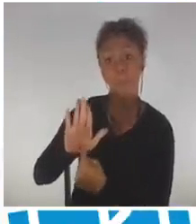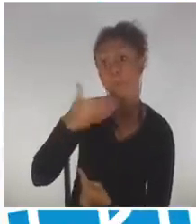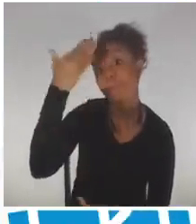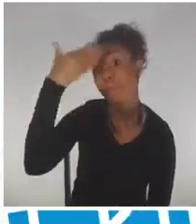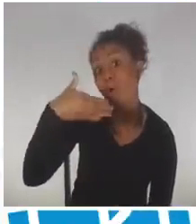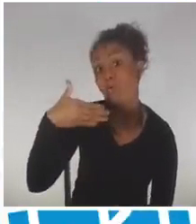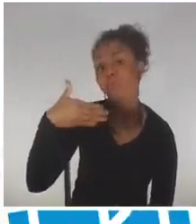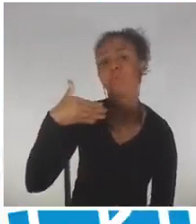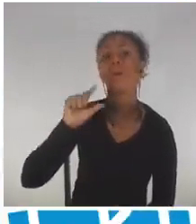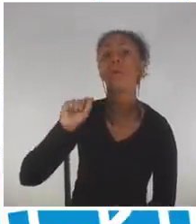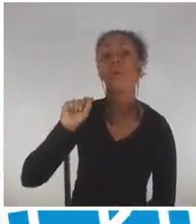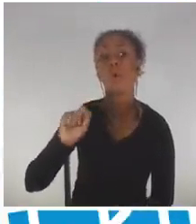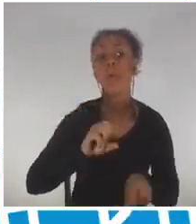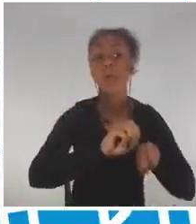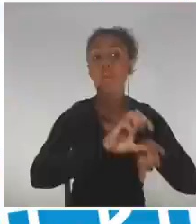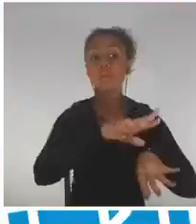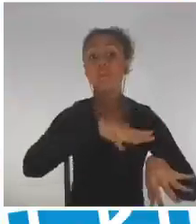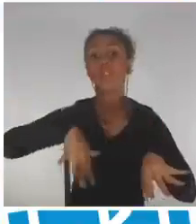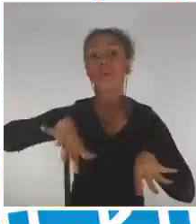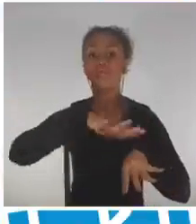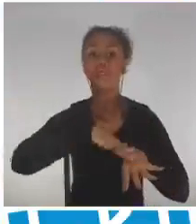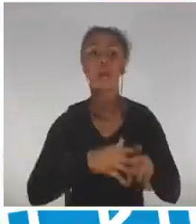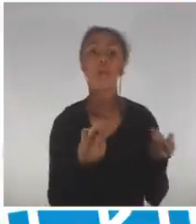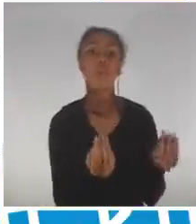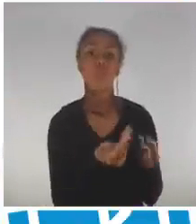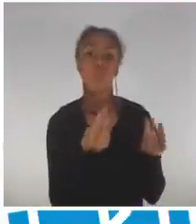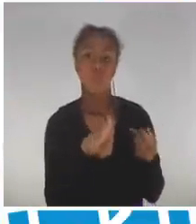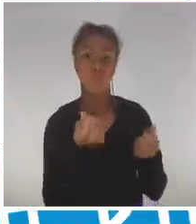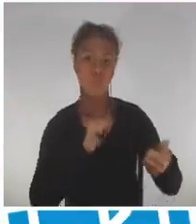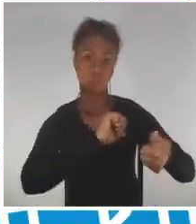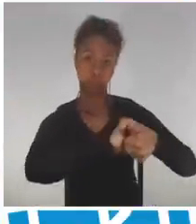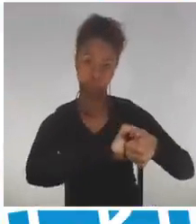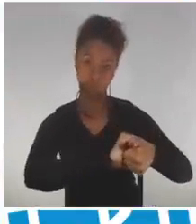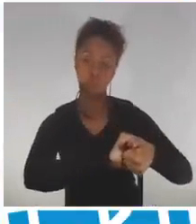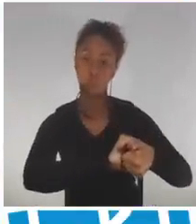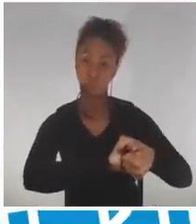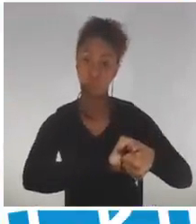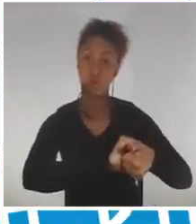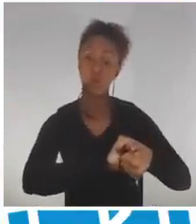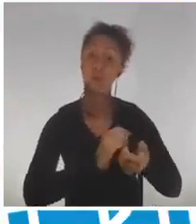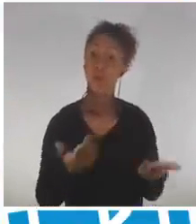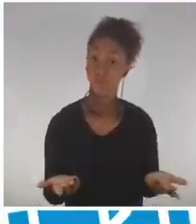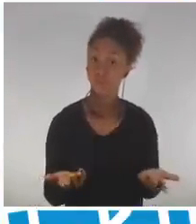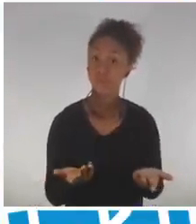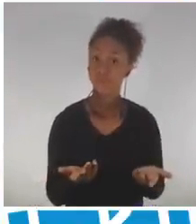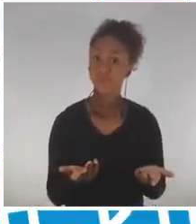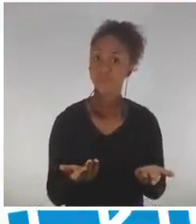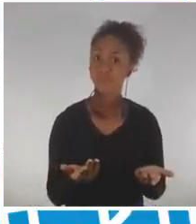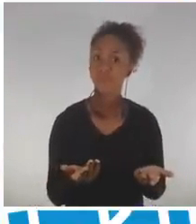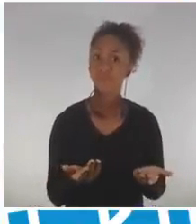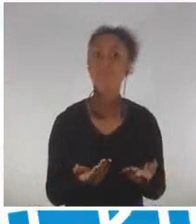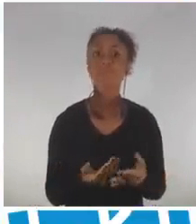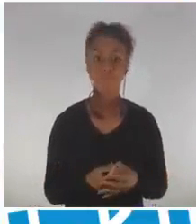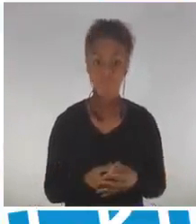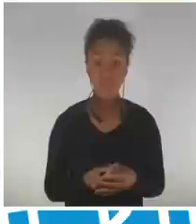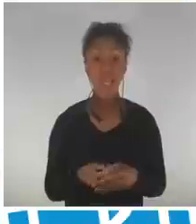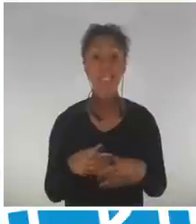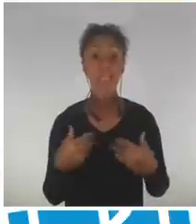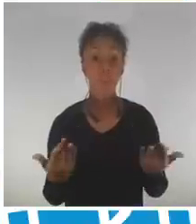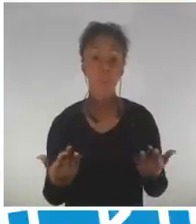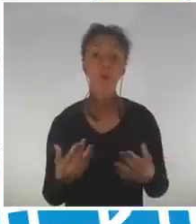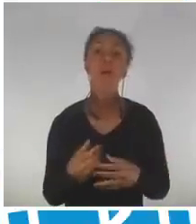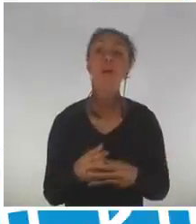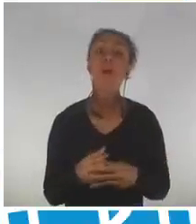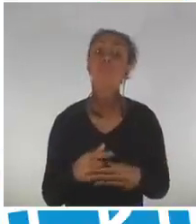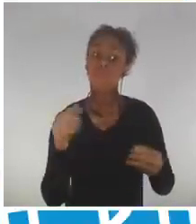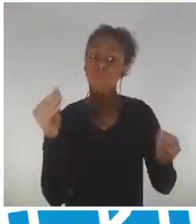da qualidade da educação, né? Então, muito daquela expansão na testagem estava associado a